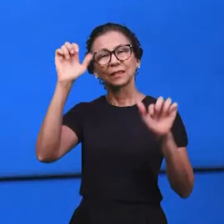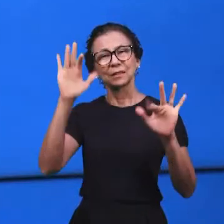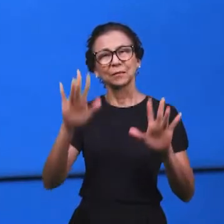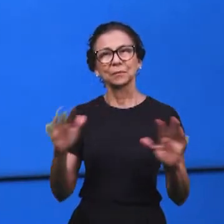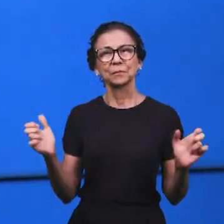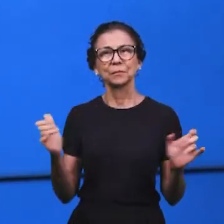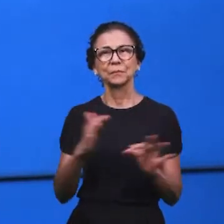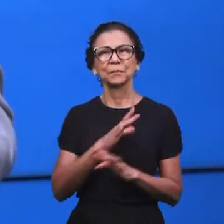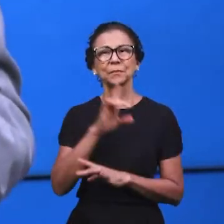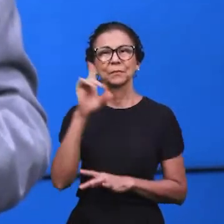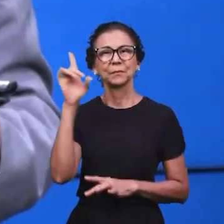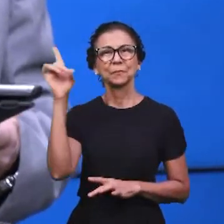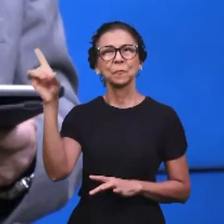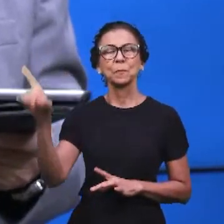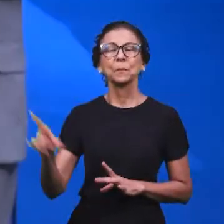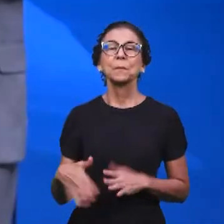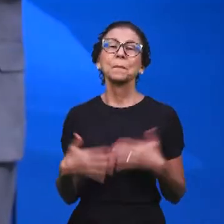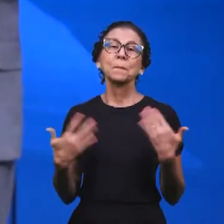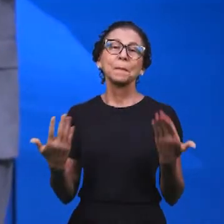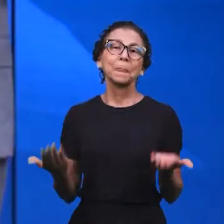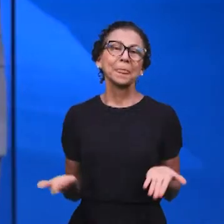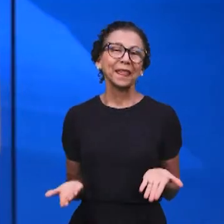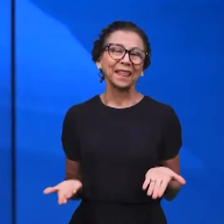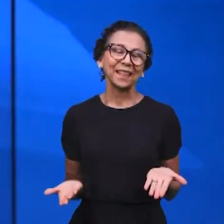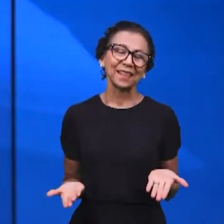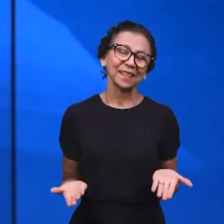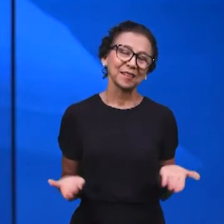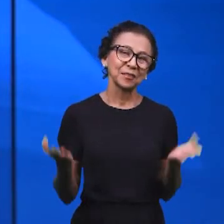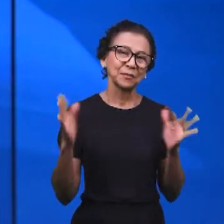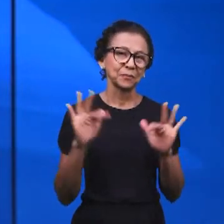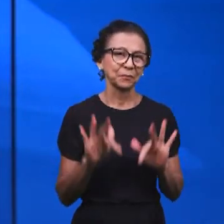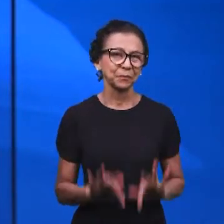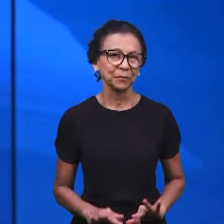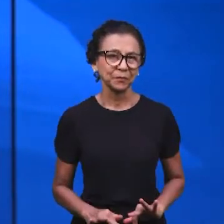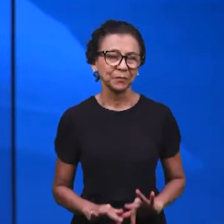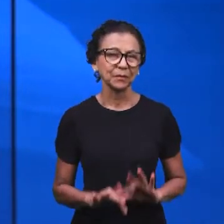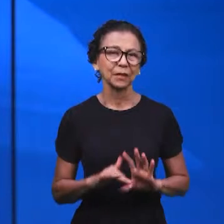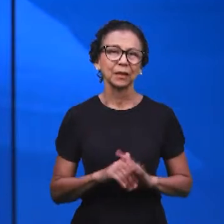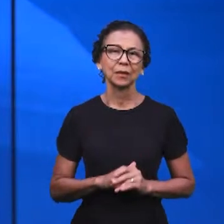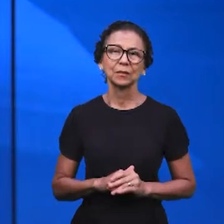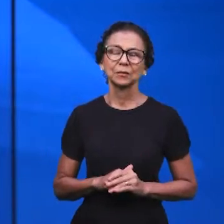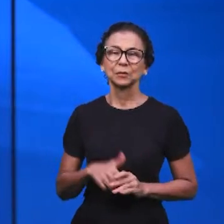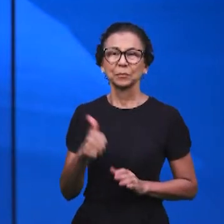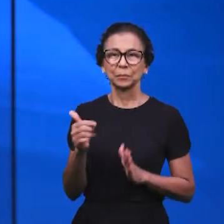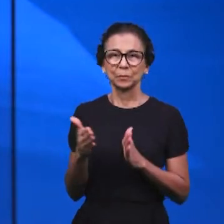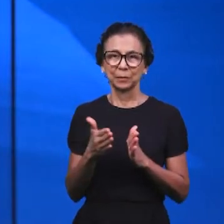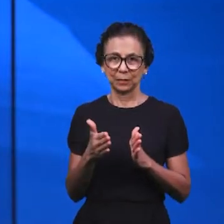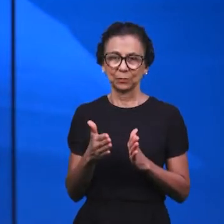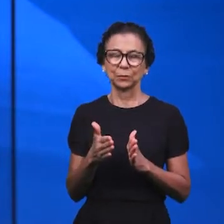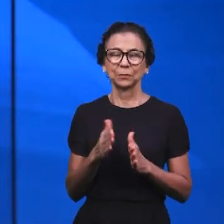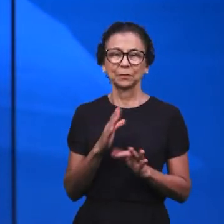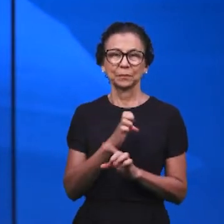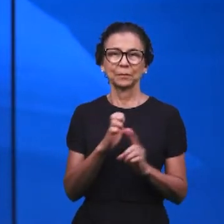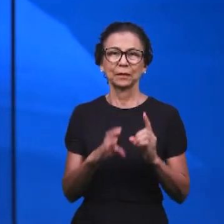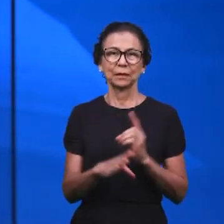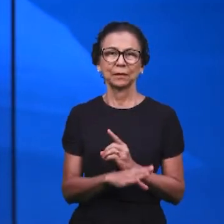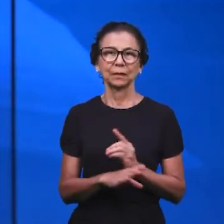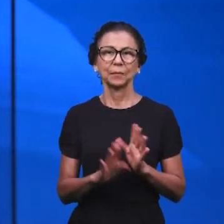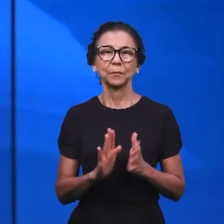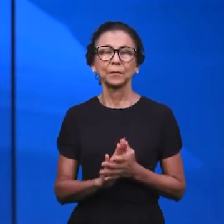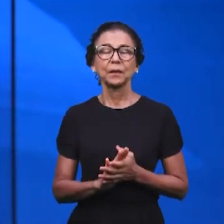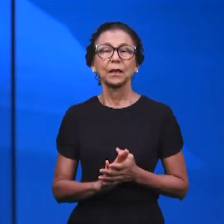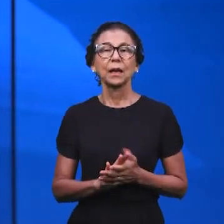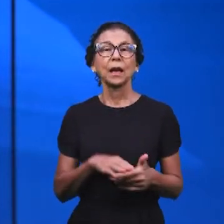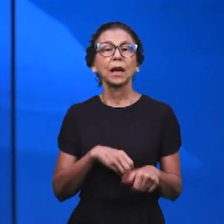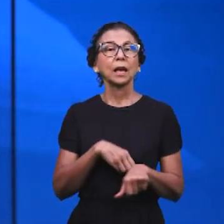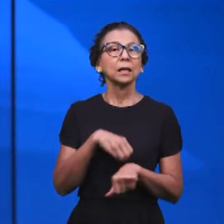que Deus abençoe, glória a Jesus. Muito bem, irmãos, chegando assim ao final da nossa primeira parte da Escola Bíblica Dominical, nós deixamos aqui